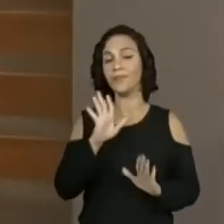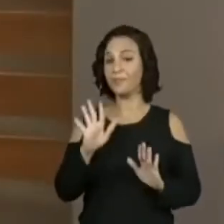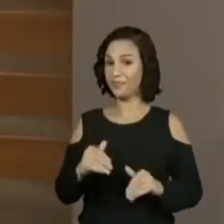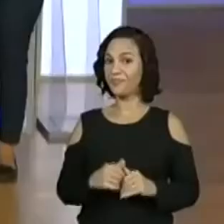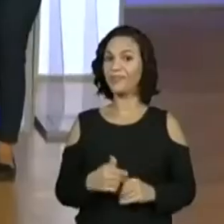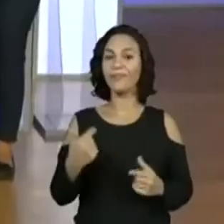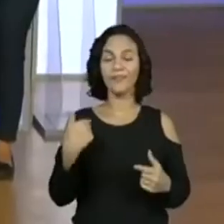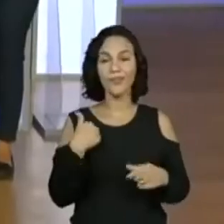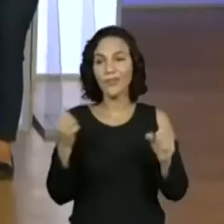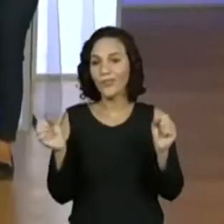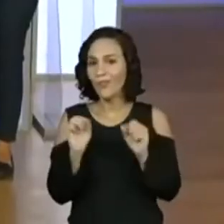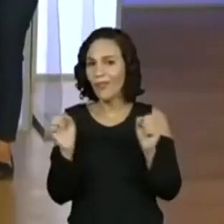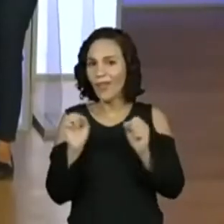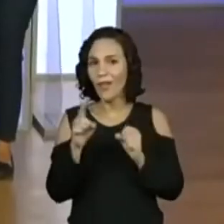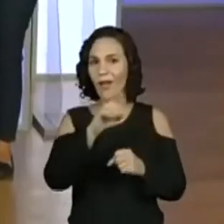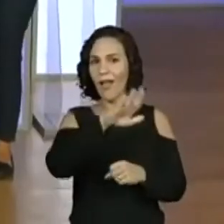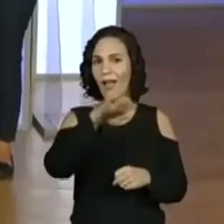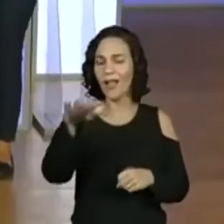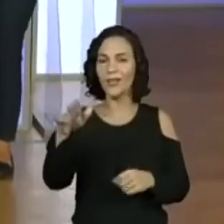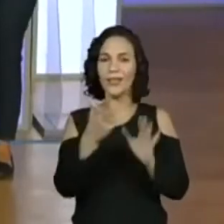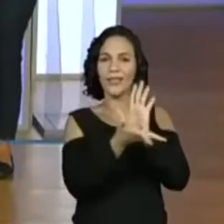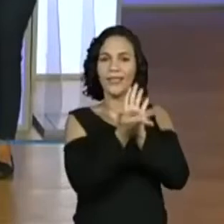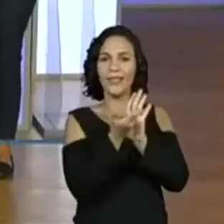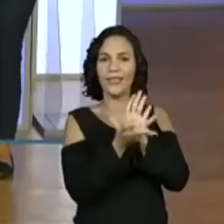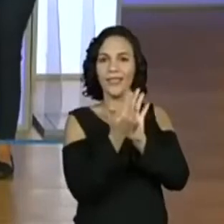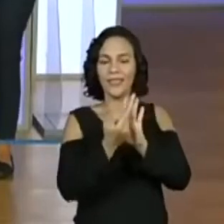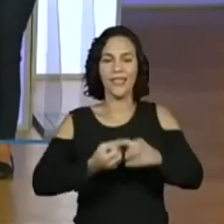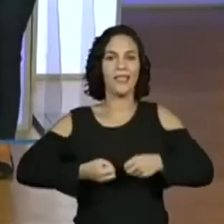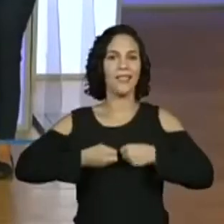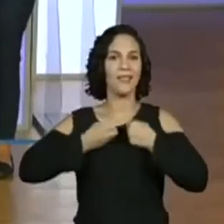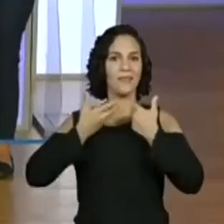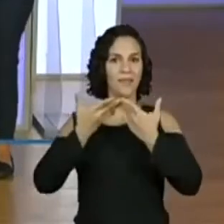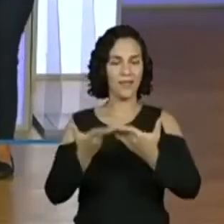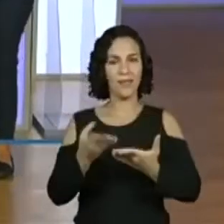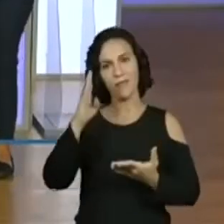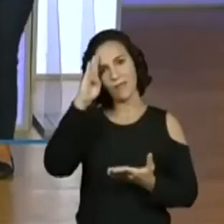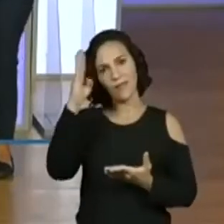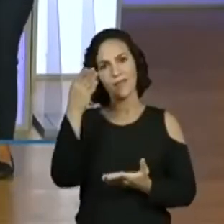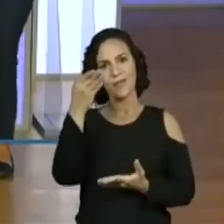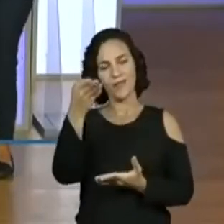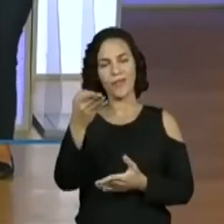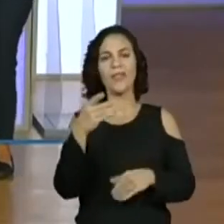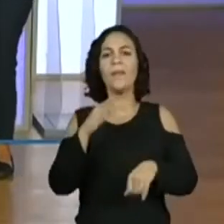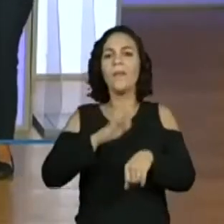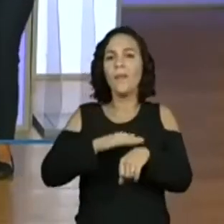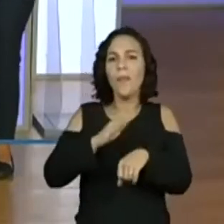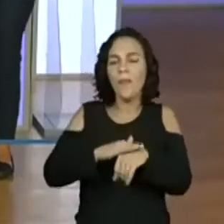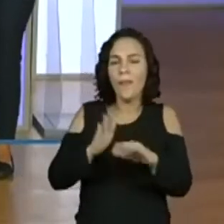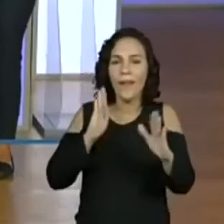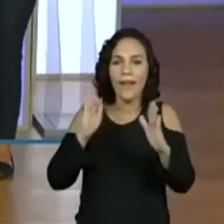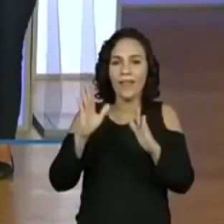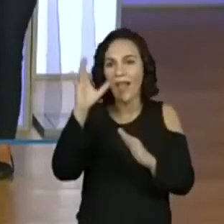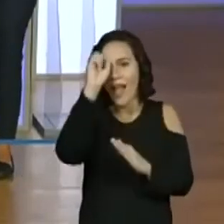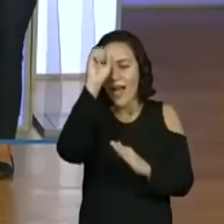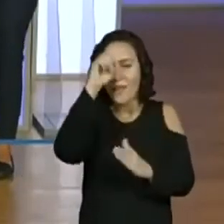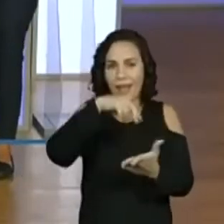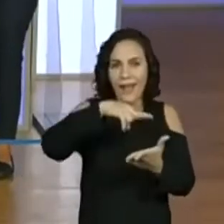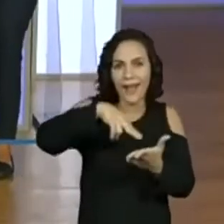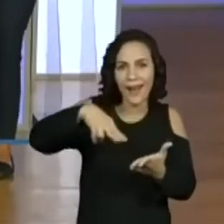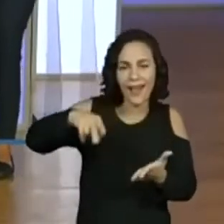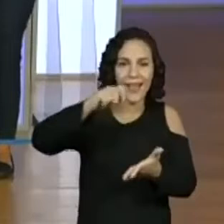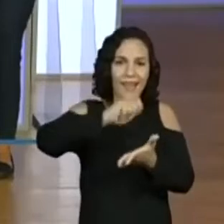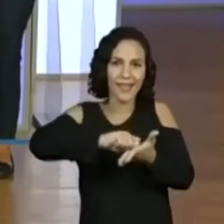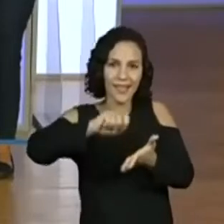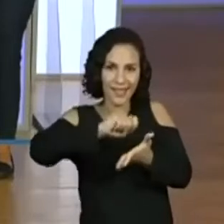os estudantes realizam desenhos para se expressar, principalmente vocês que estão em fase de alfabetização, então alguns ainda